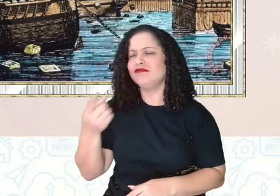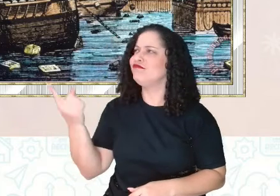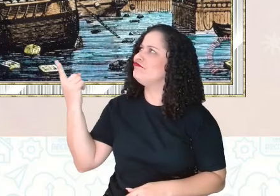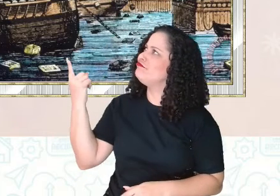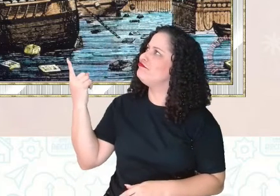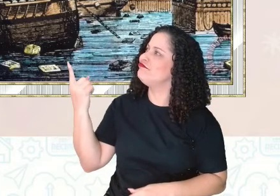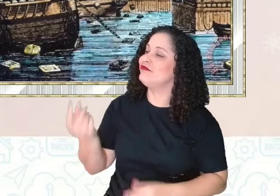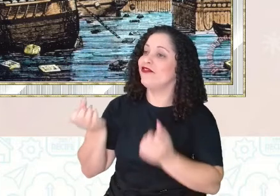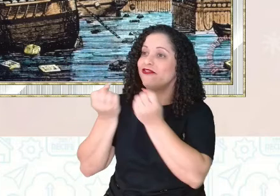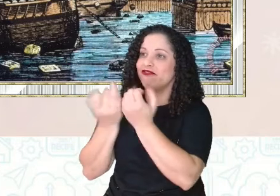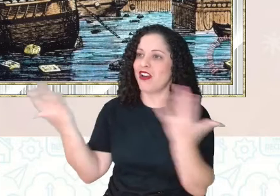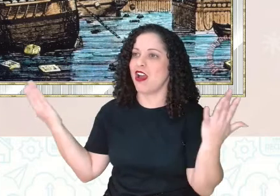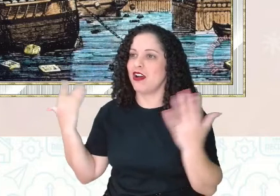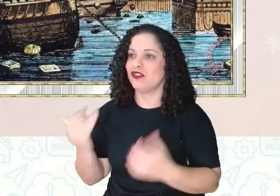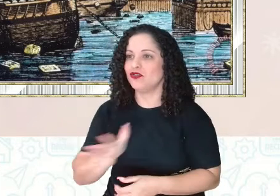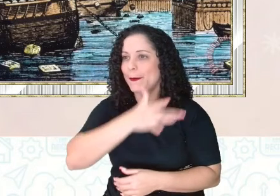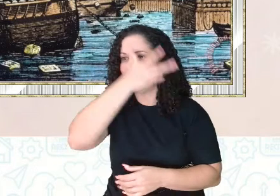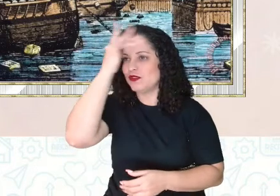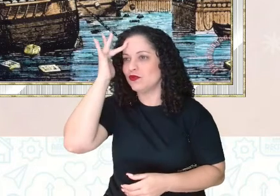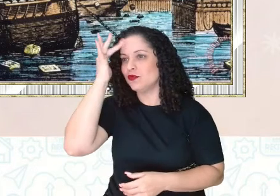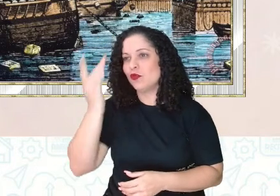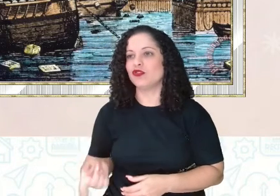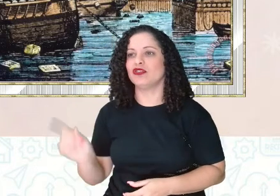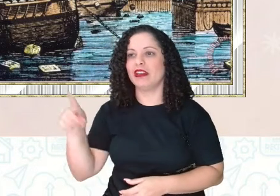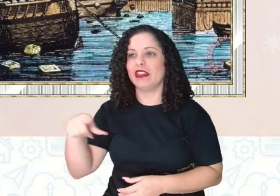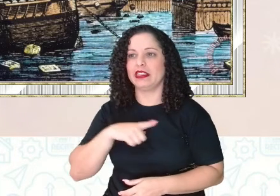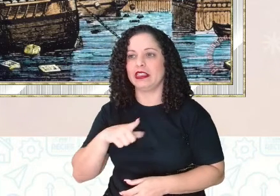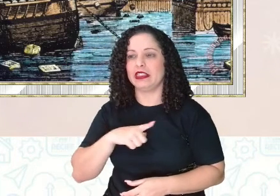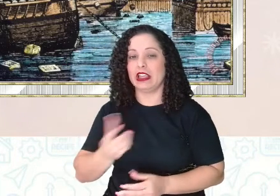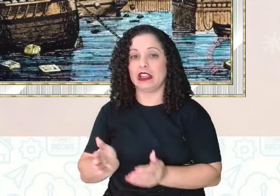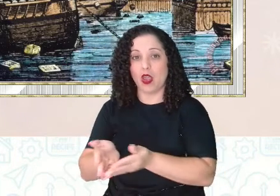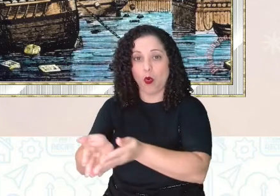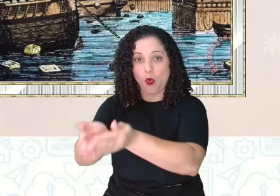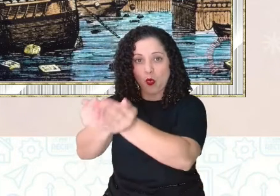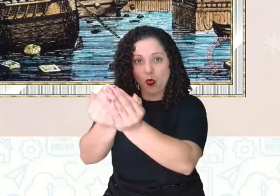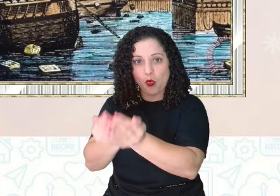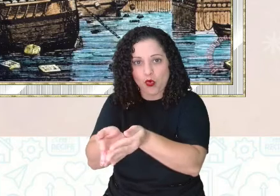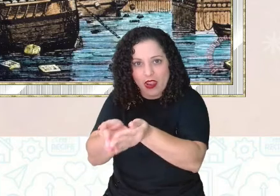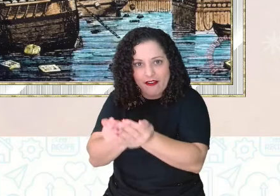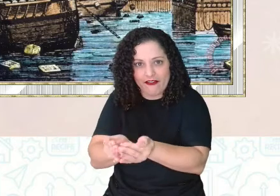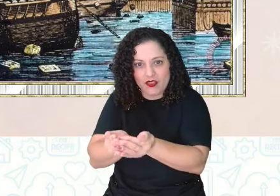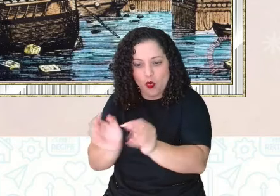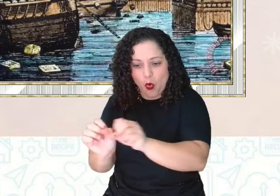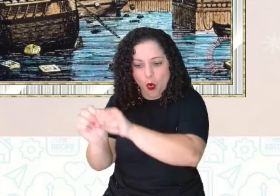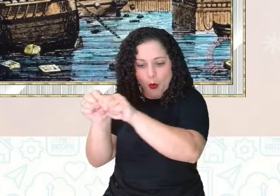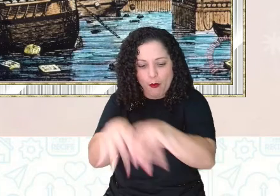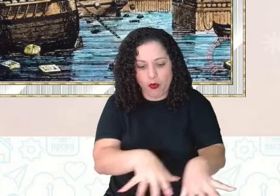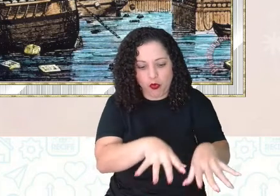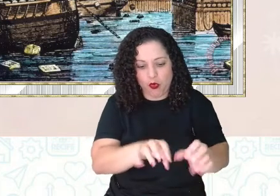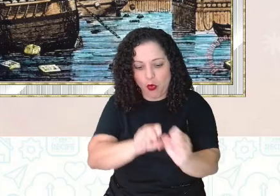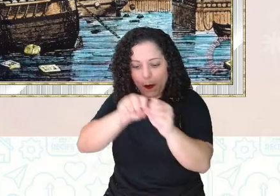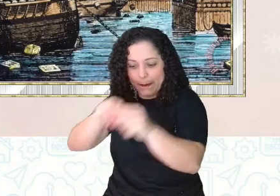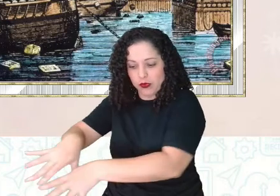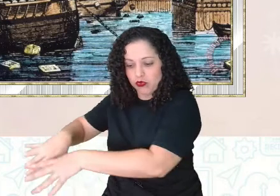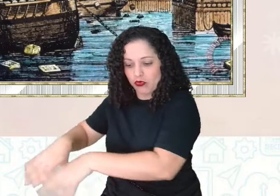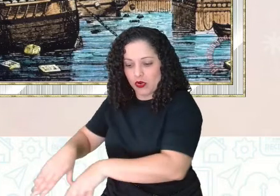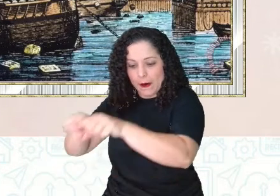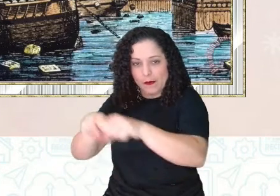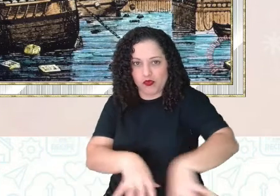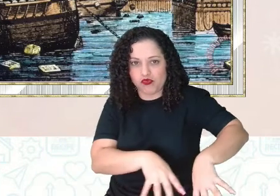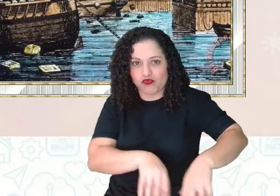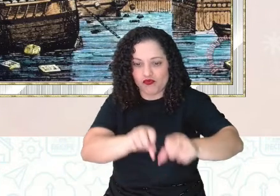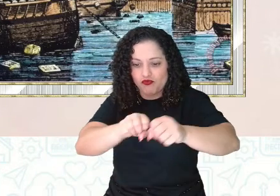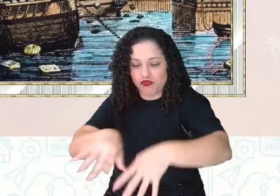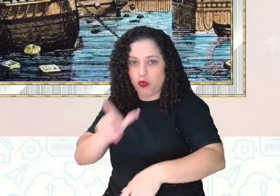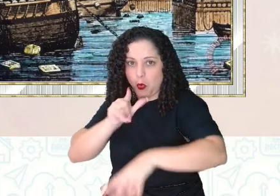né? Vários colonos jogando cargas de chá aí no mar. Foi uma festa bonita,